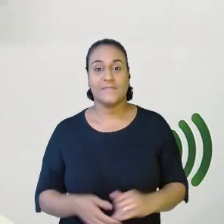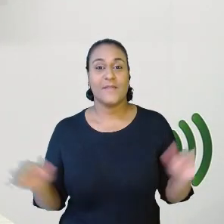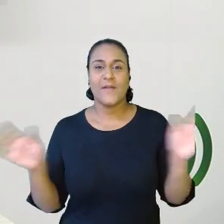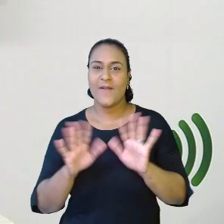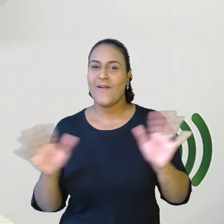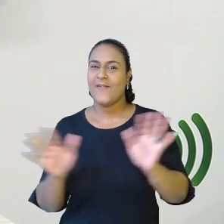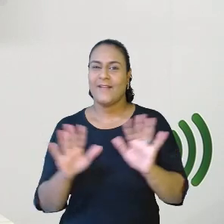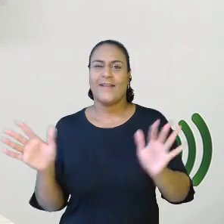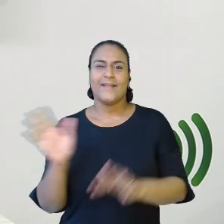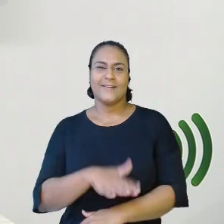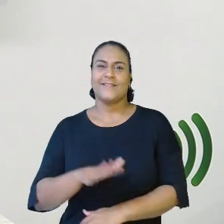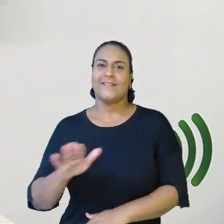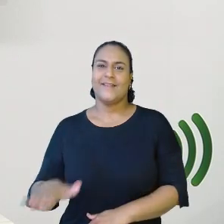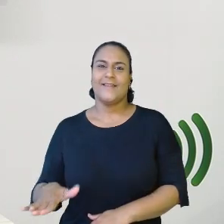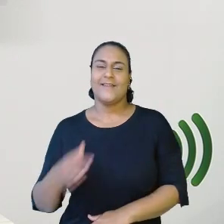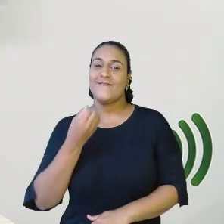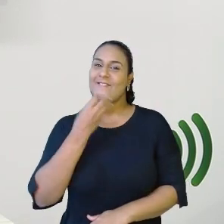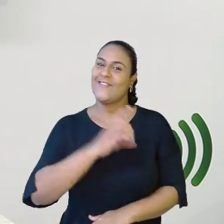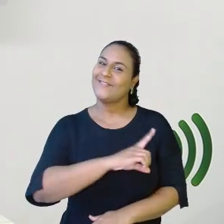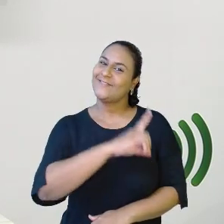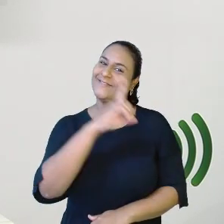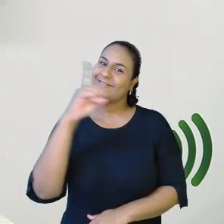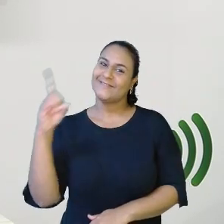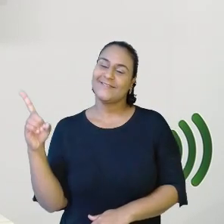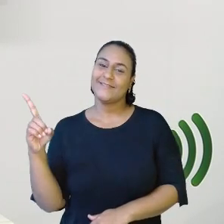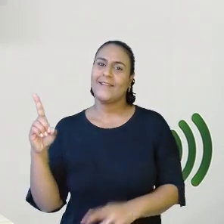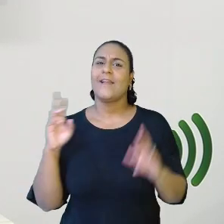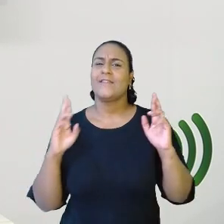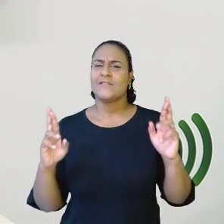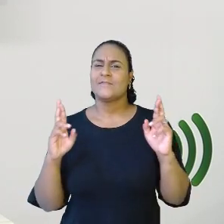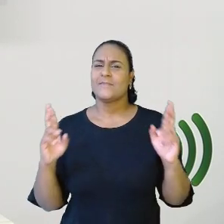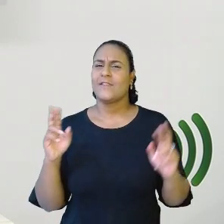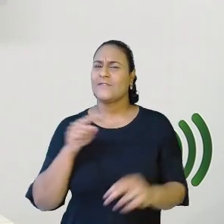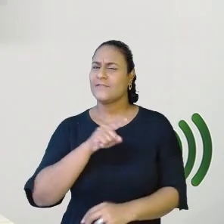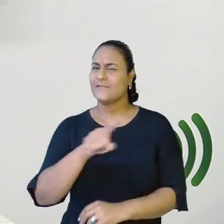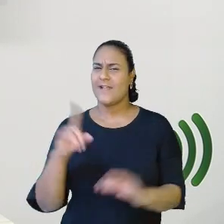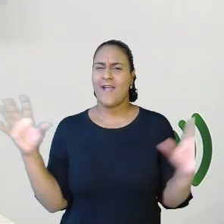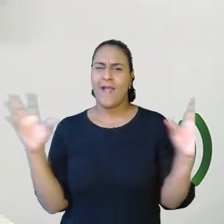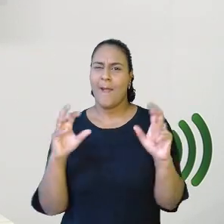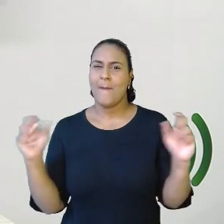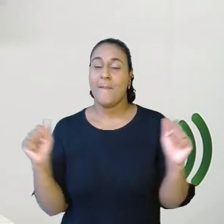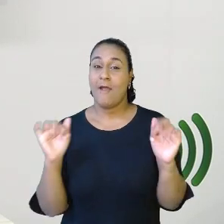Olá, crianças! Bom dia! Espero que tenham amado o